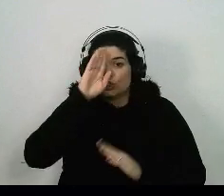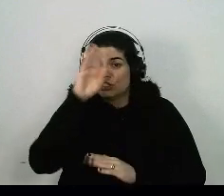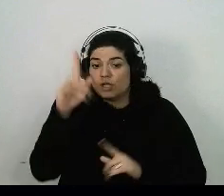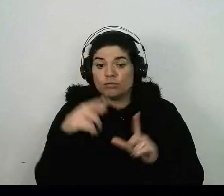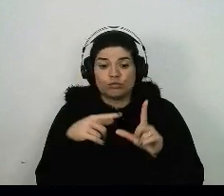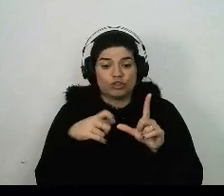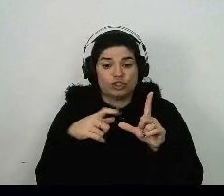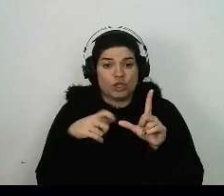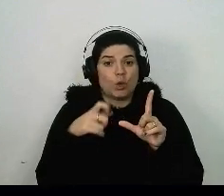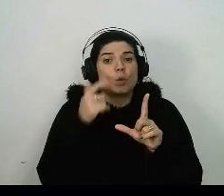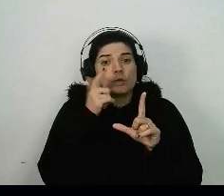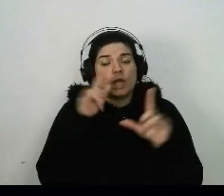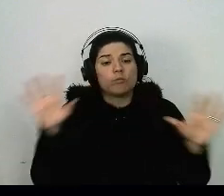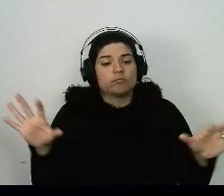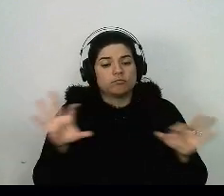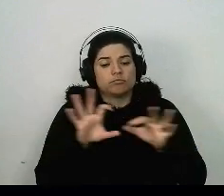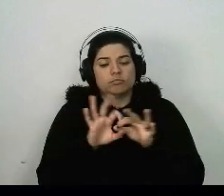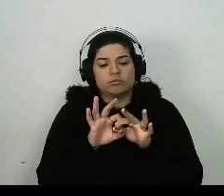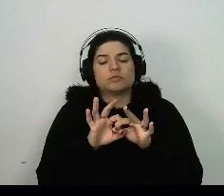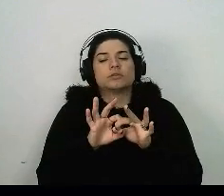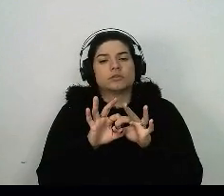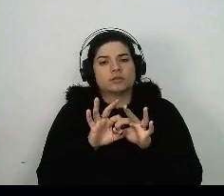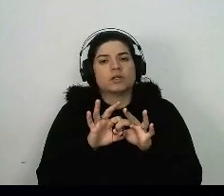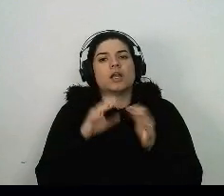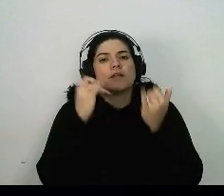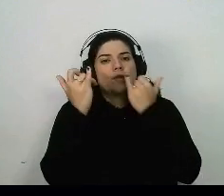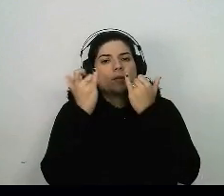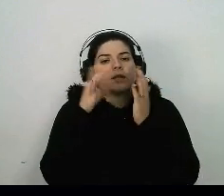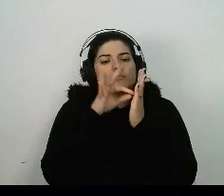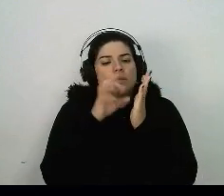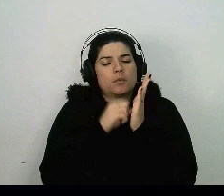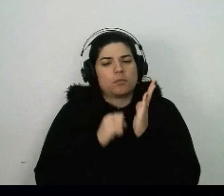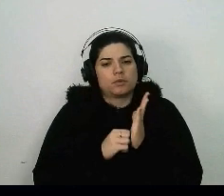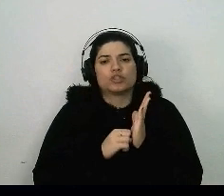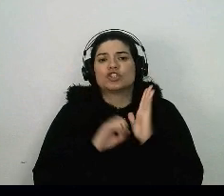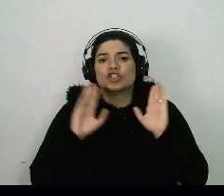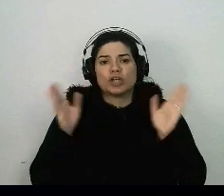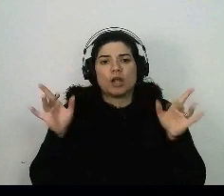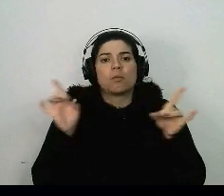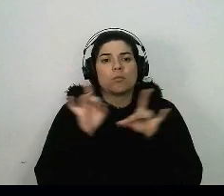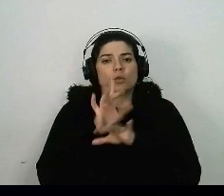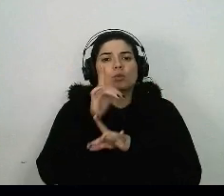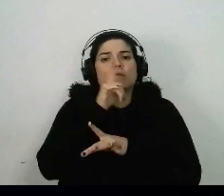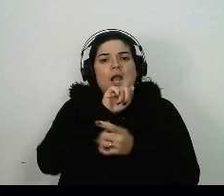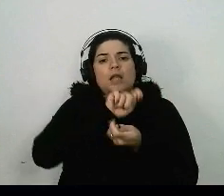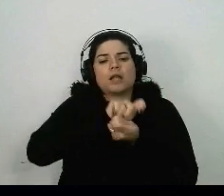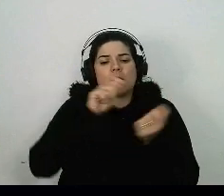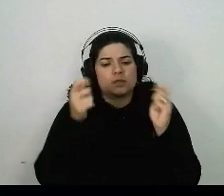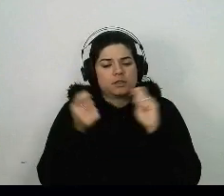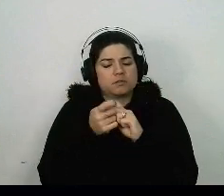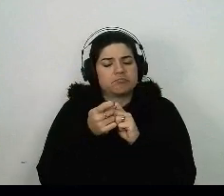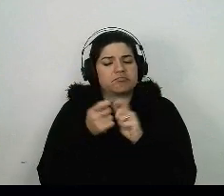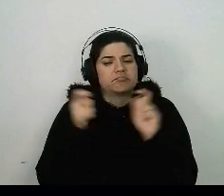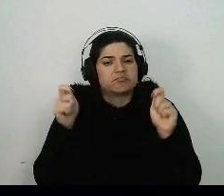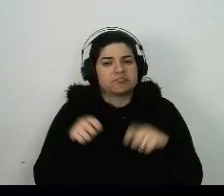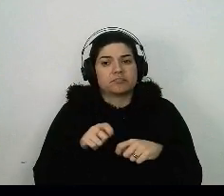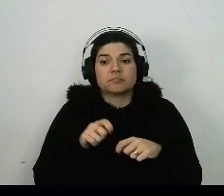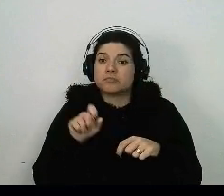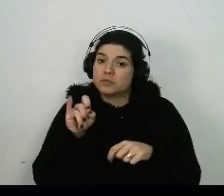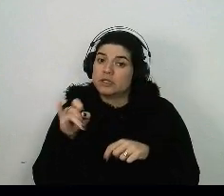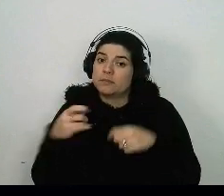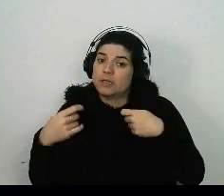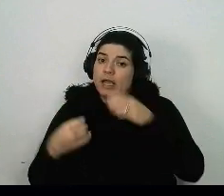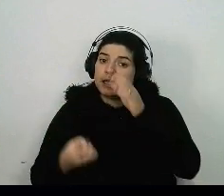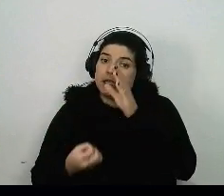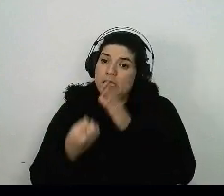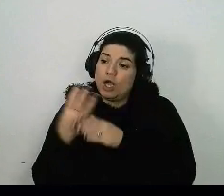dados preenchidos. Então, ele tem um modelo de dados bem flexível. Se eu preciso criar também um novo campo dentro de